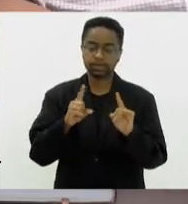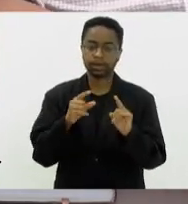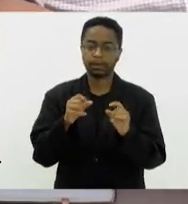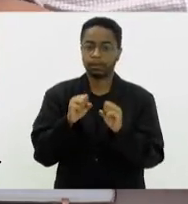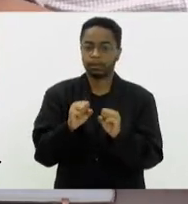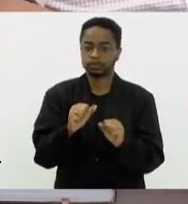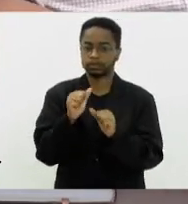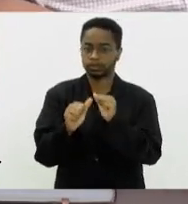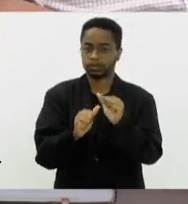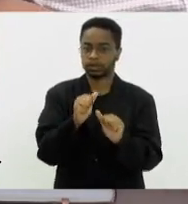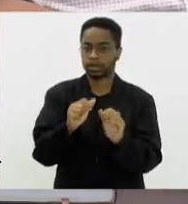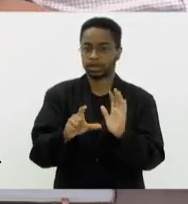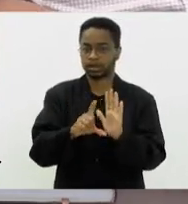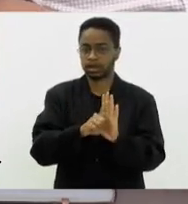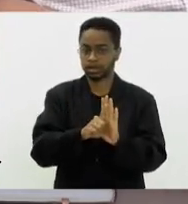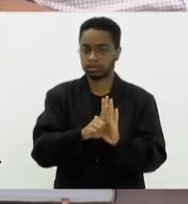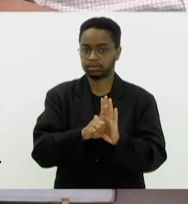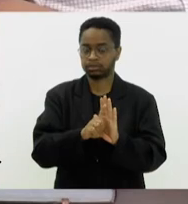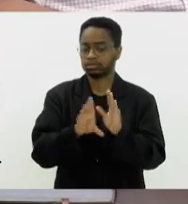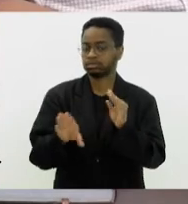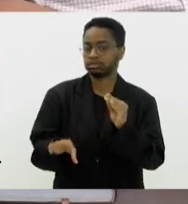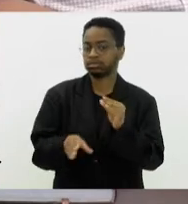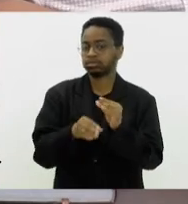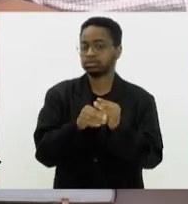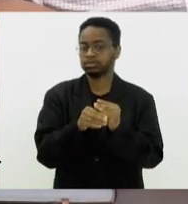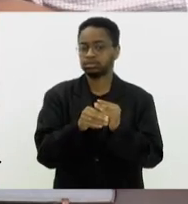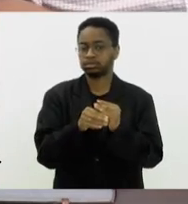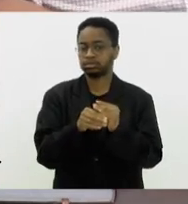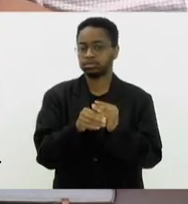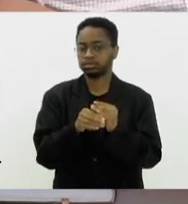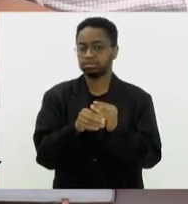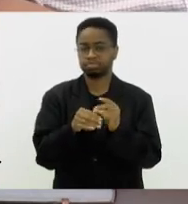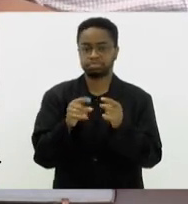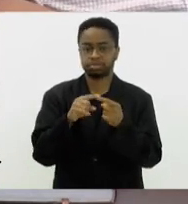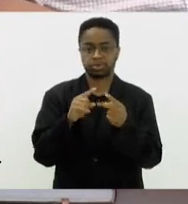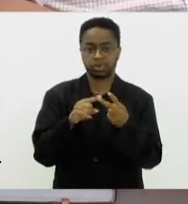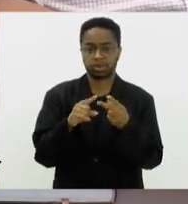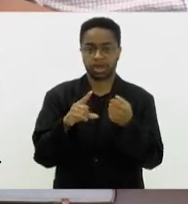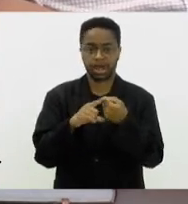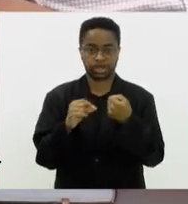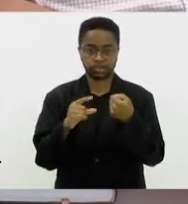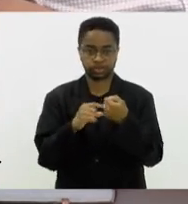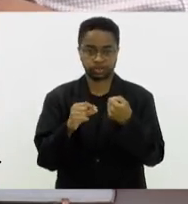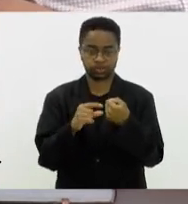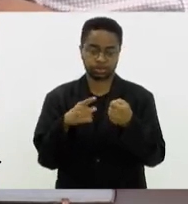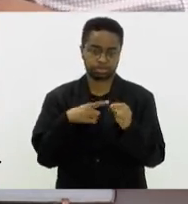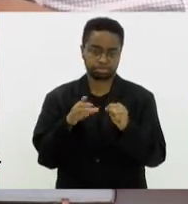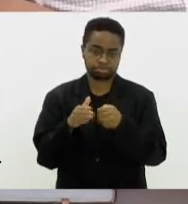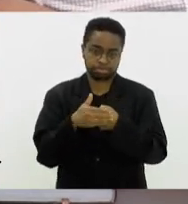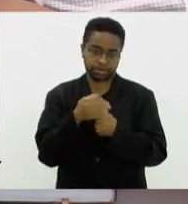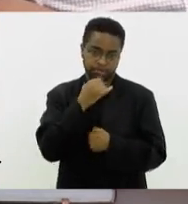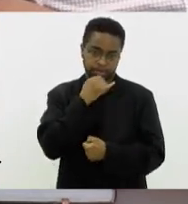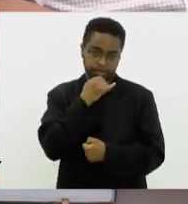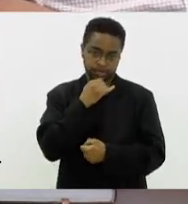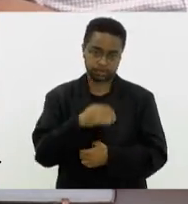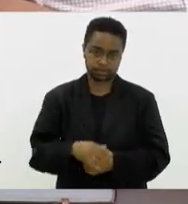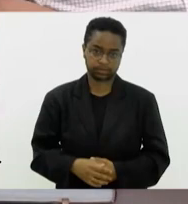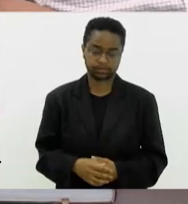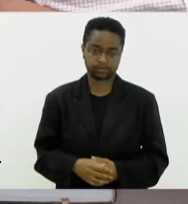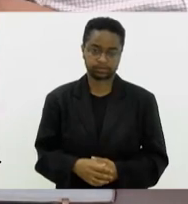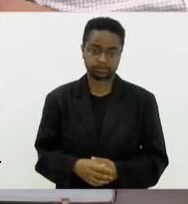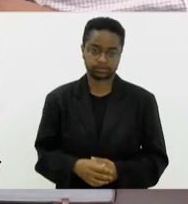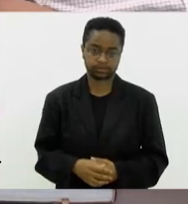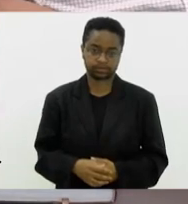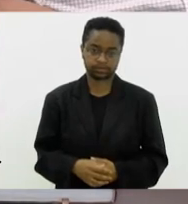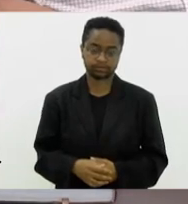alterar essa lei, acrescentando uns dois artigos que não estão explícitos na lei, por exemplo, para